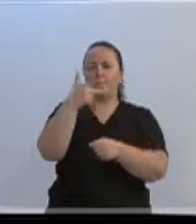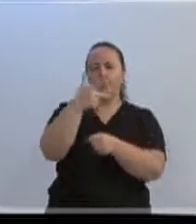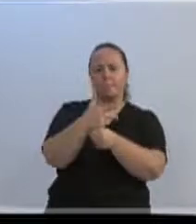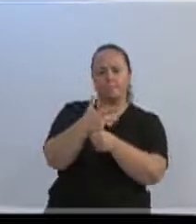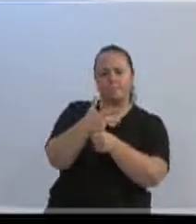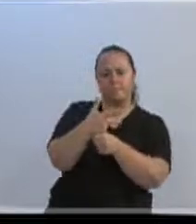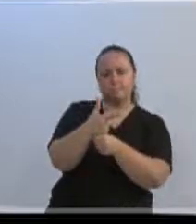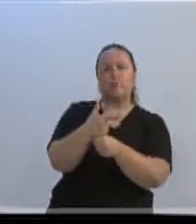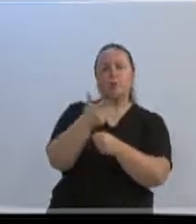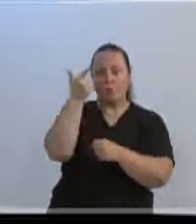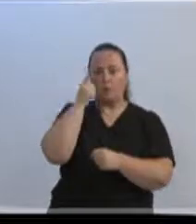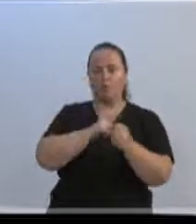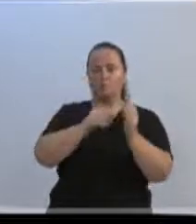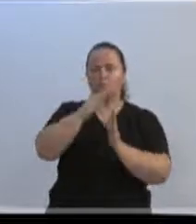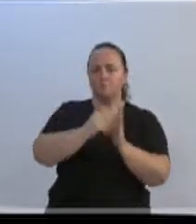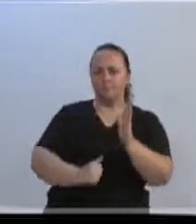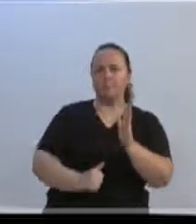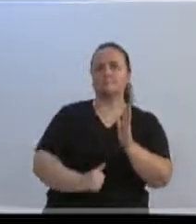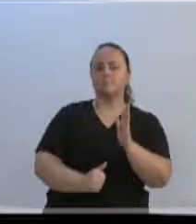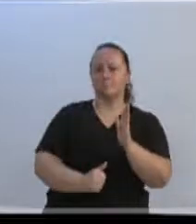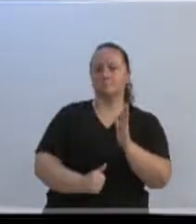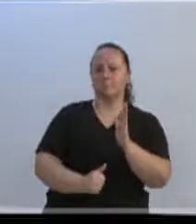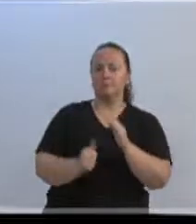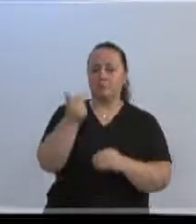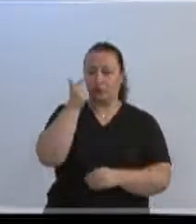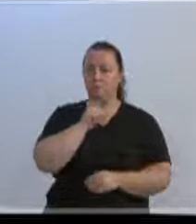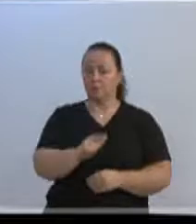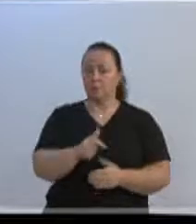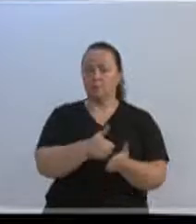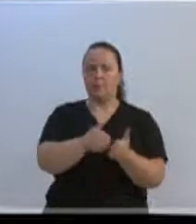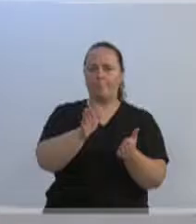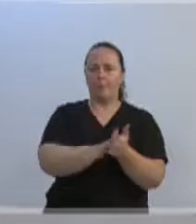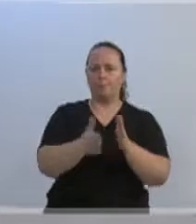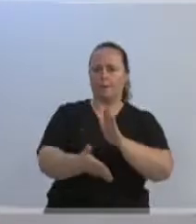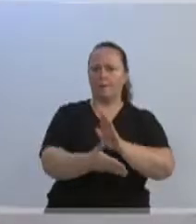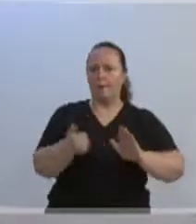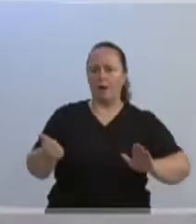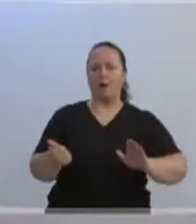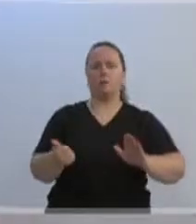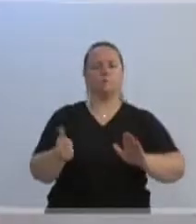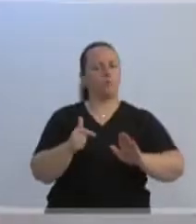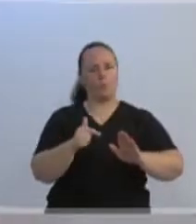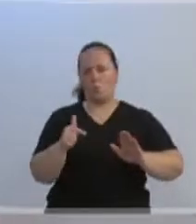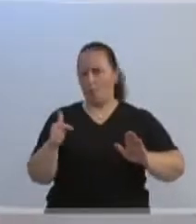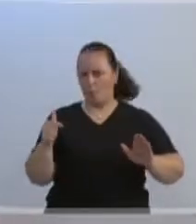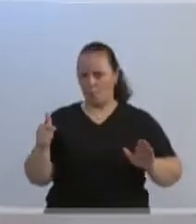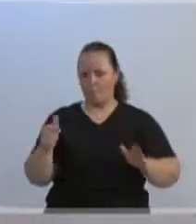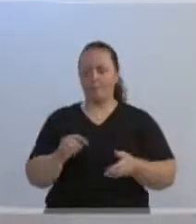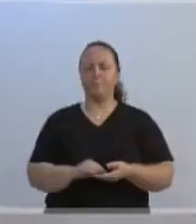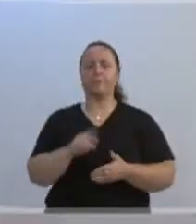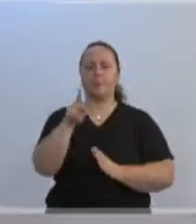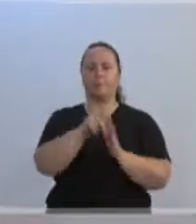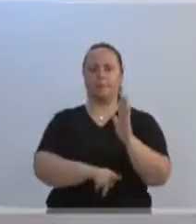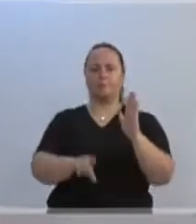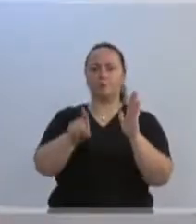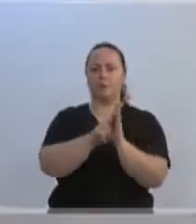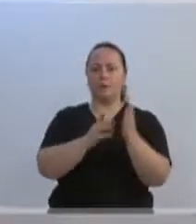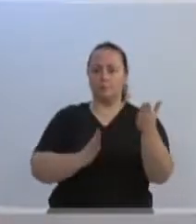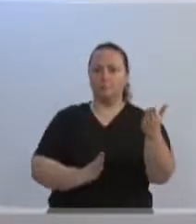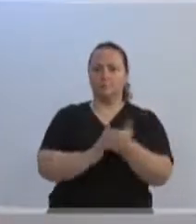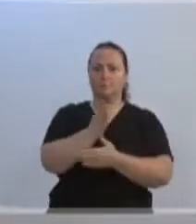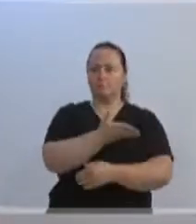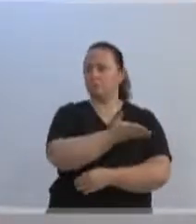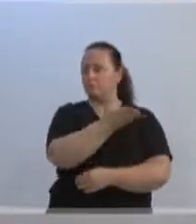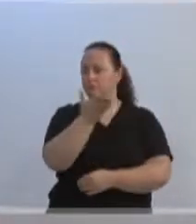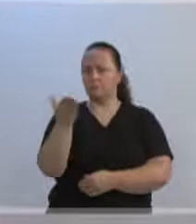conseguimos derrubar as notificações pelas câmeras de monitoramento com o projeto de lei aprovado pelos vereadores e sancionado pelo